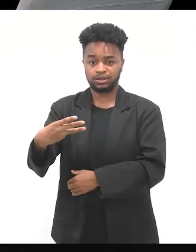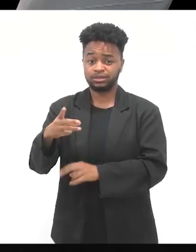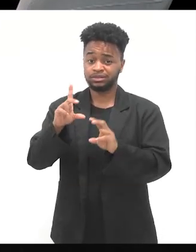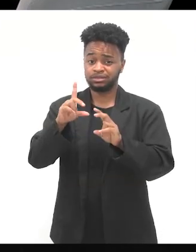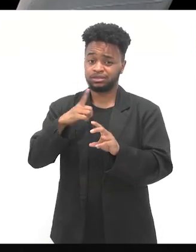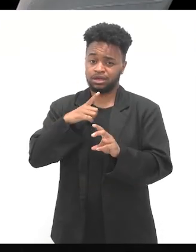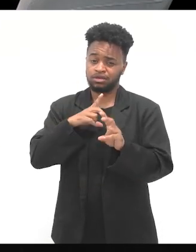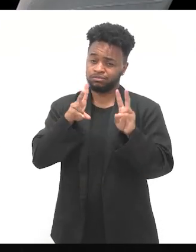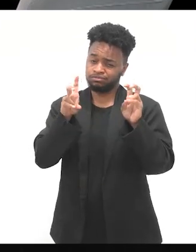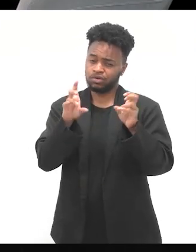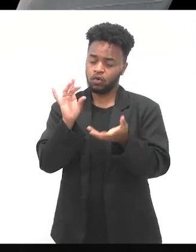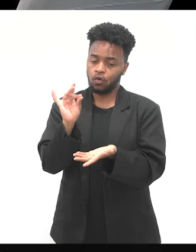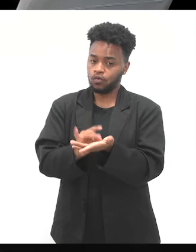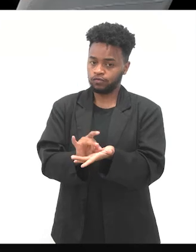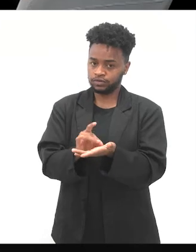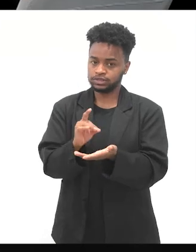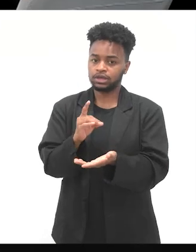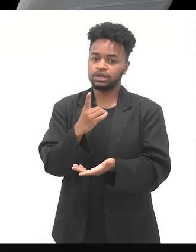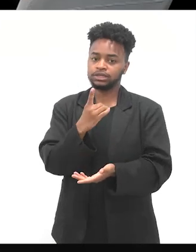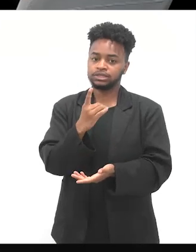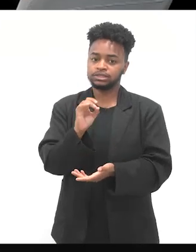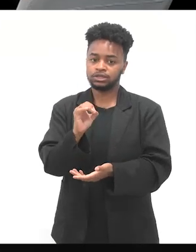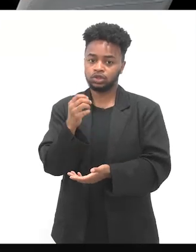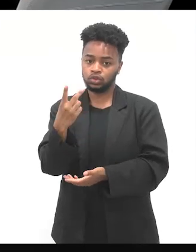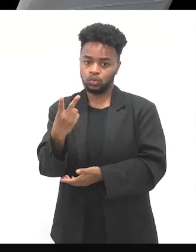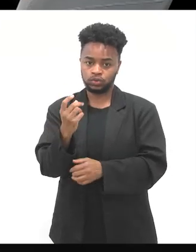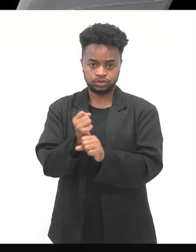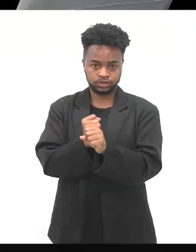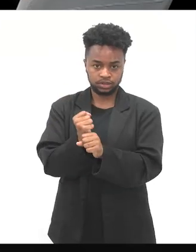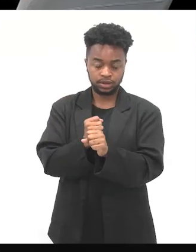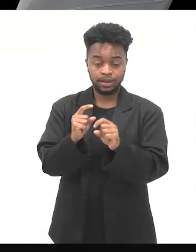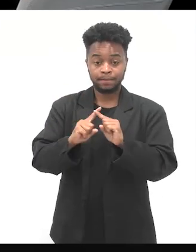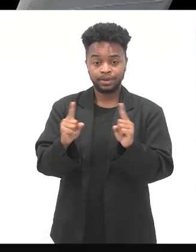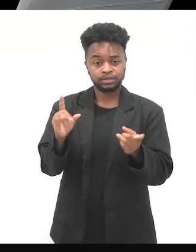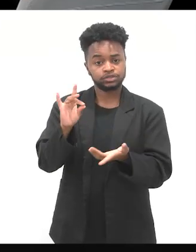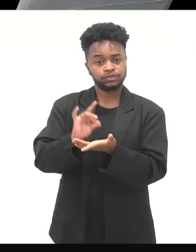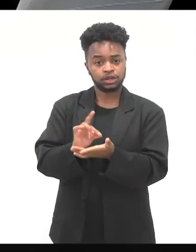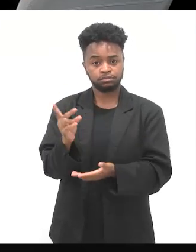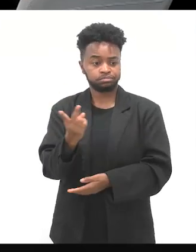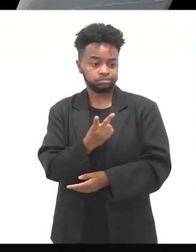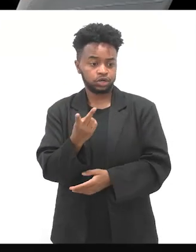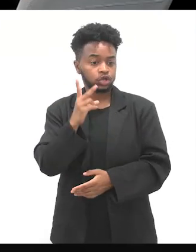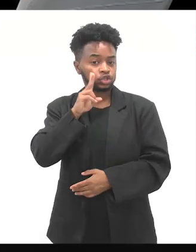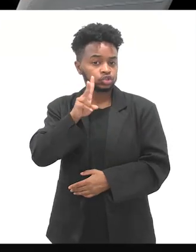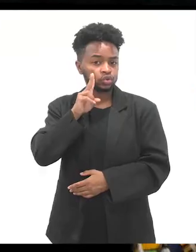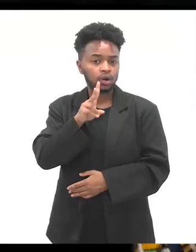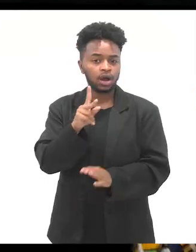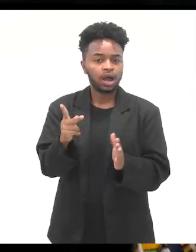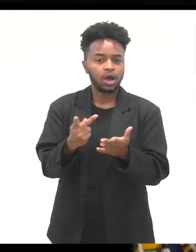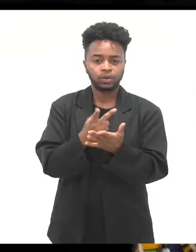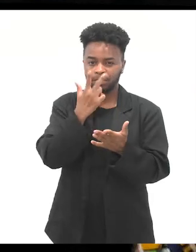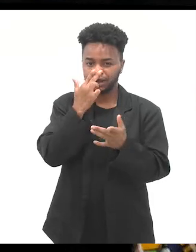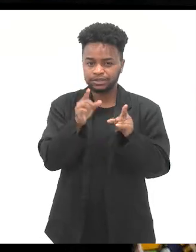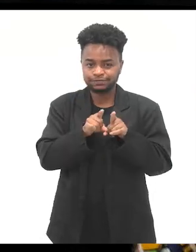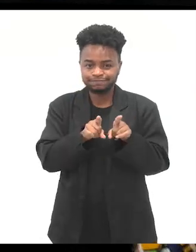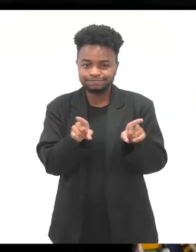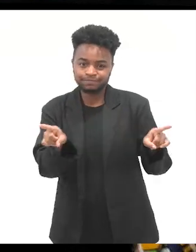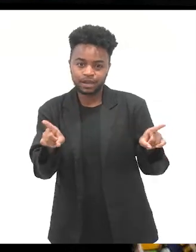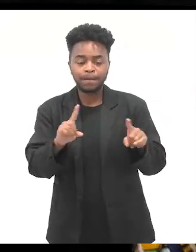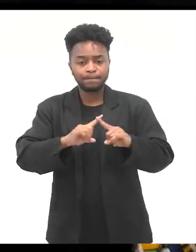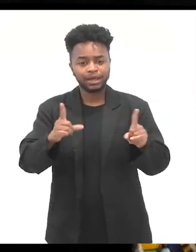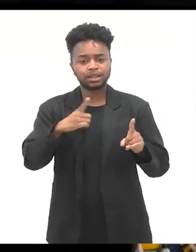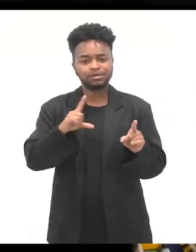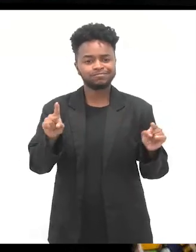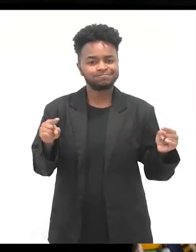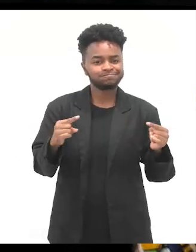tem, sim, oficialmente, né, 102 anos. E, na verdade, essas histórias elas estão acontecendo independentemente,